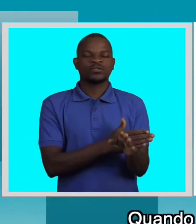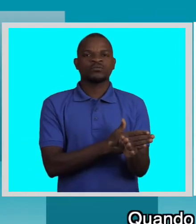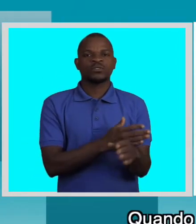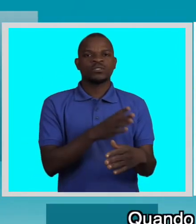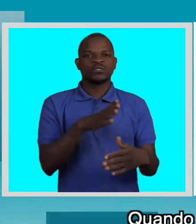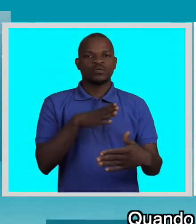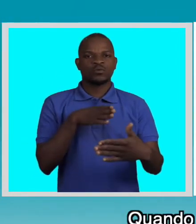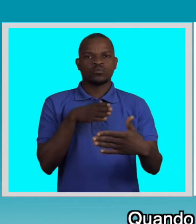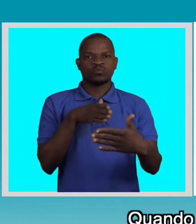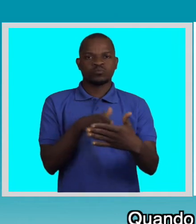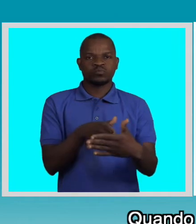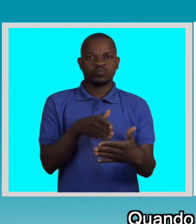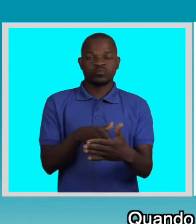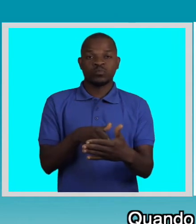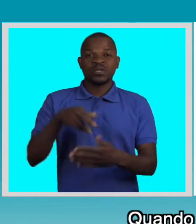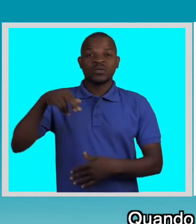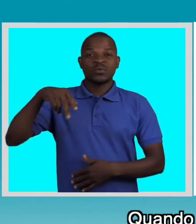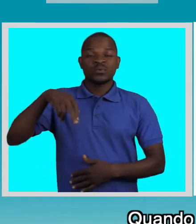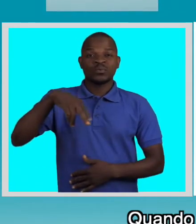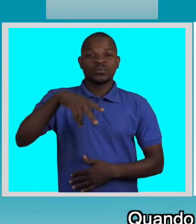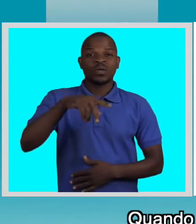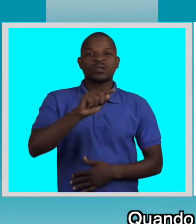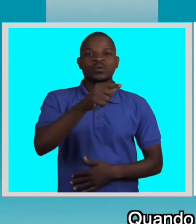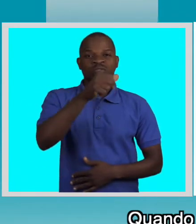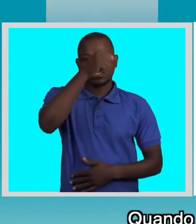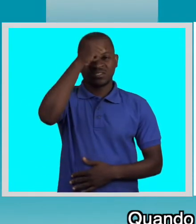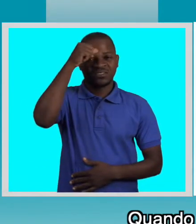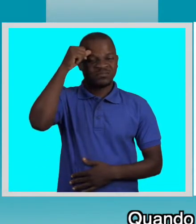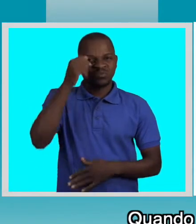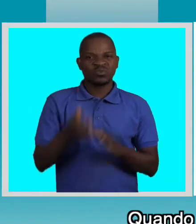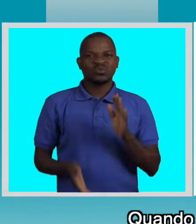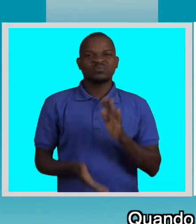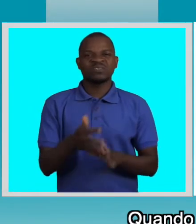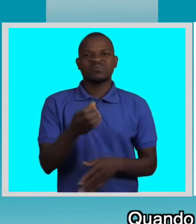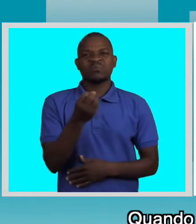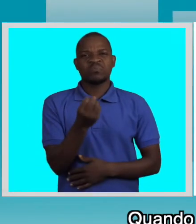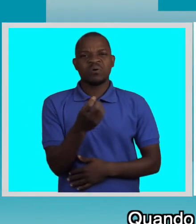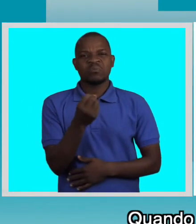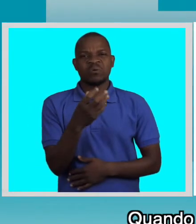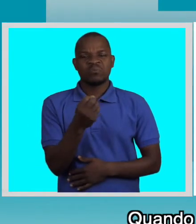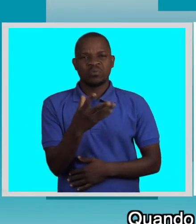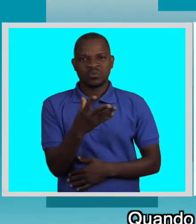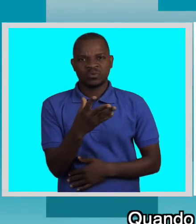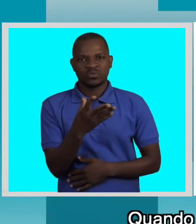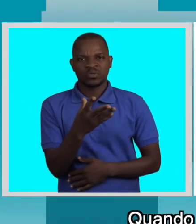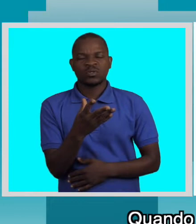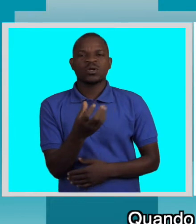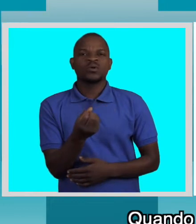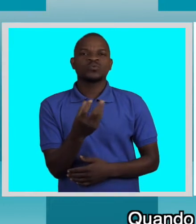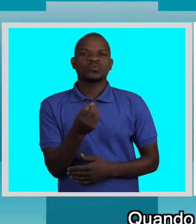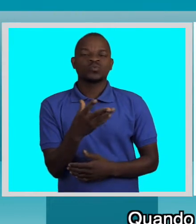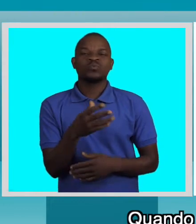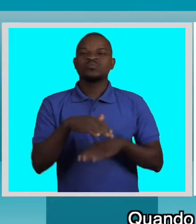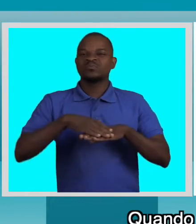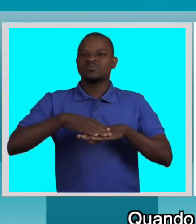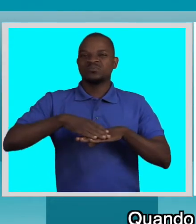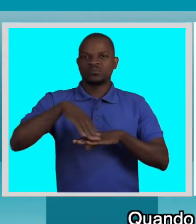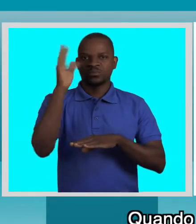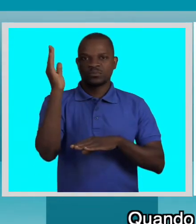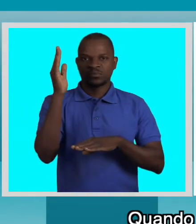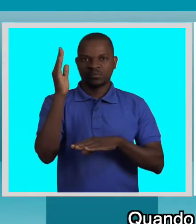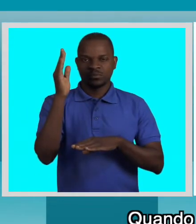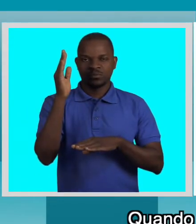Eu tinha muitos problemas de andar mais distância, me doí muito aqui, me doí aqui, na un coluna,